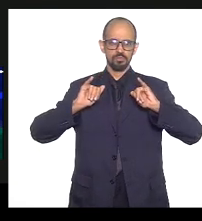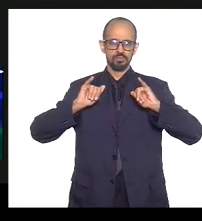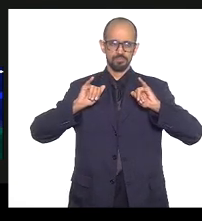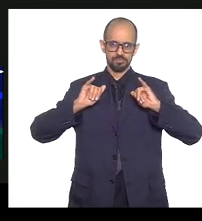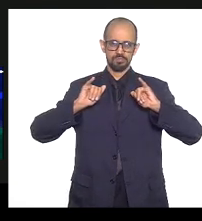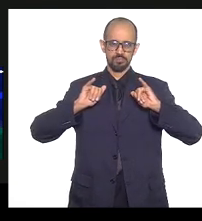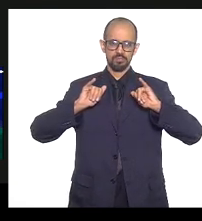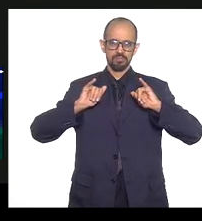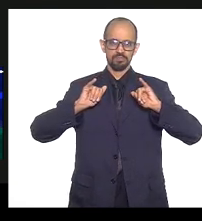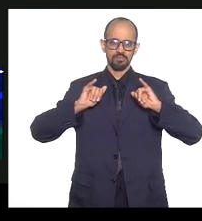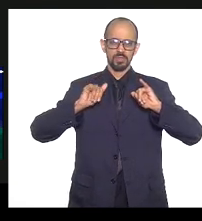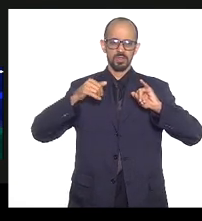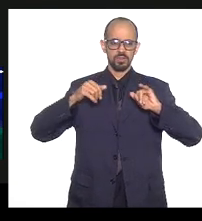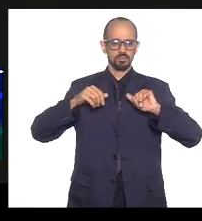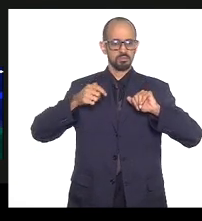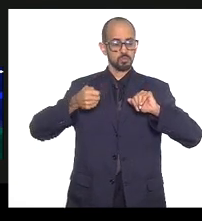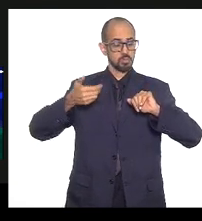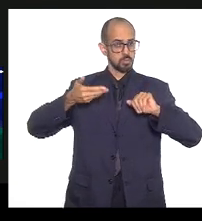ultimamente